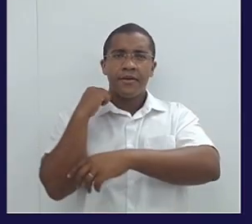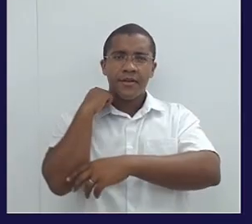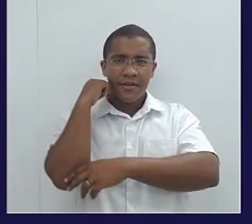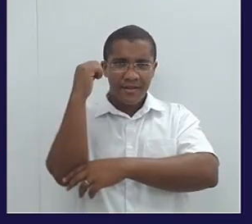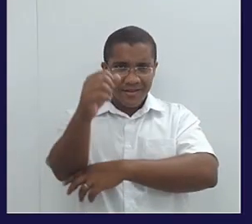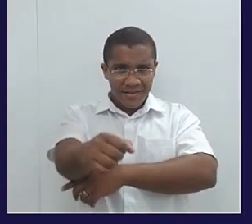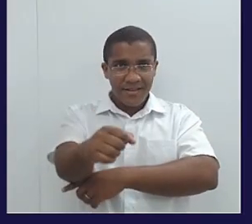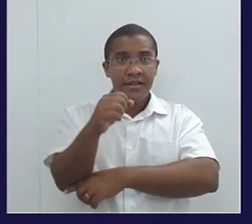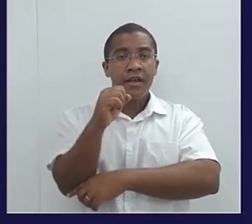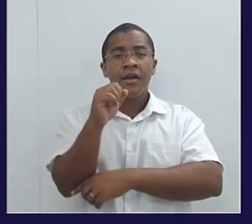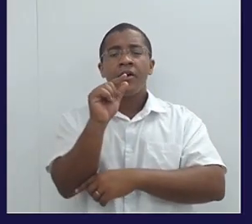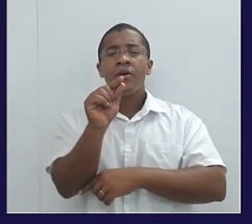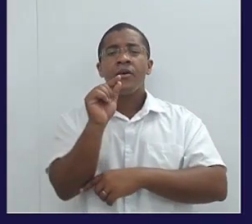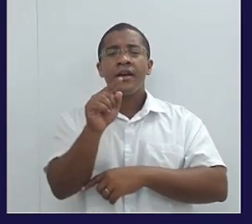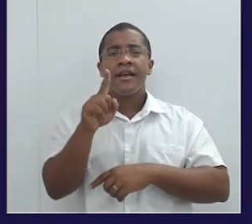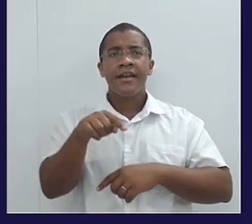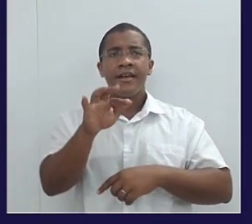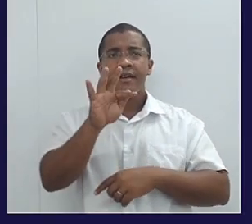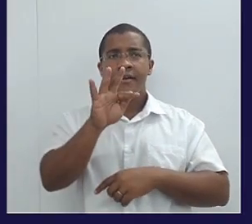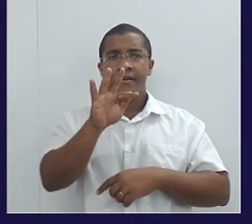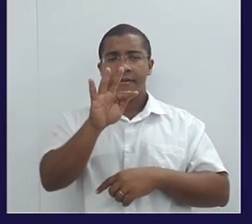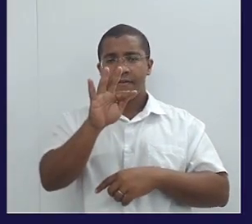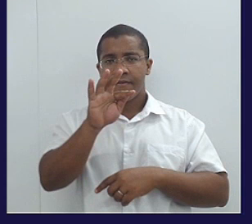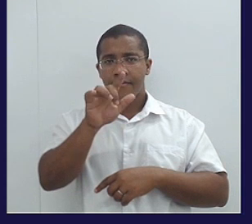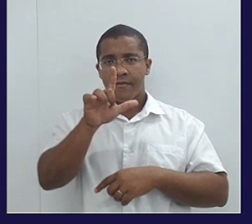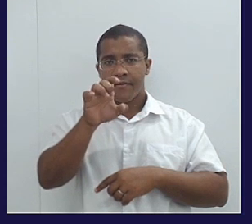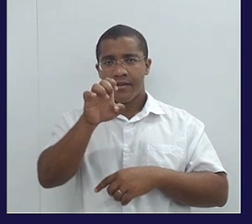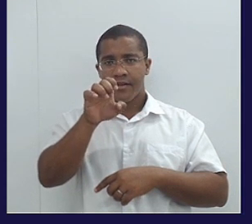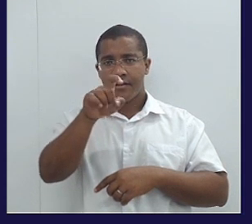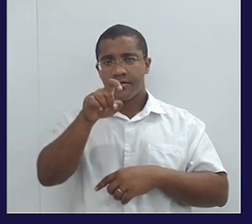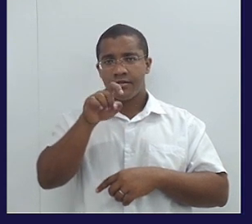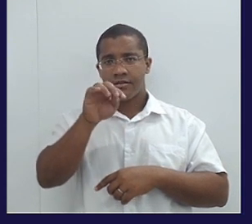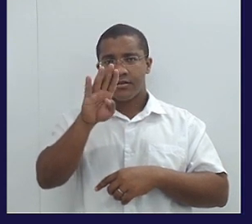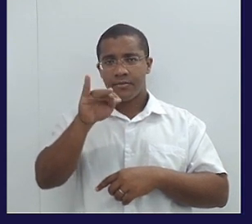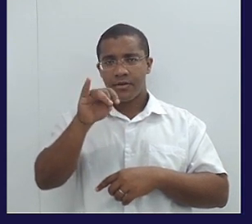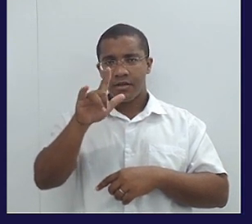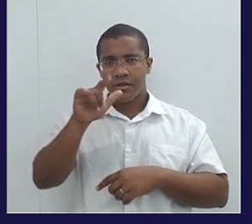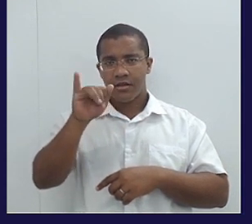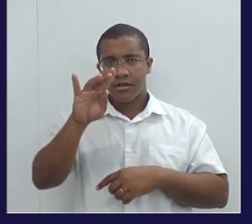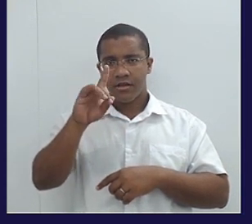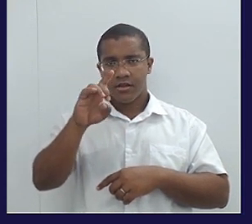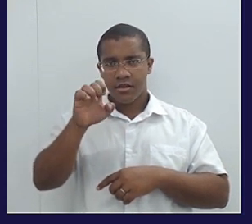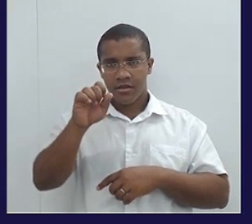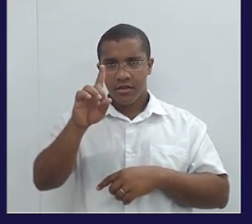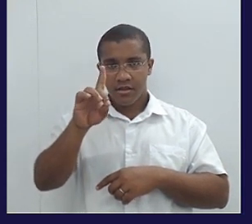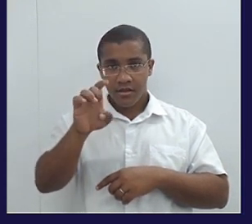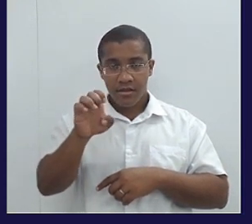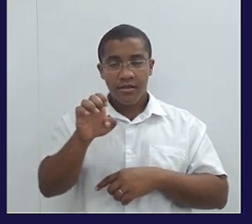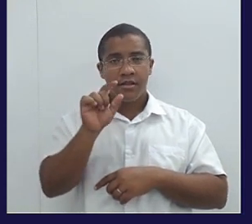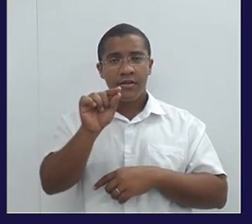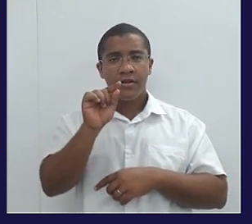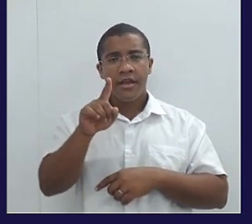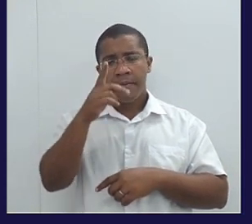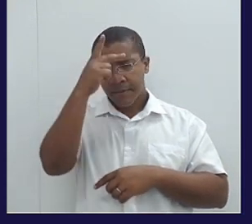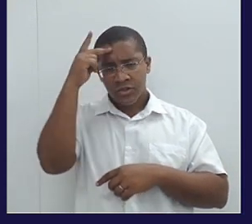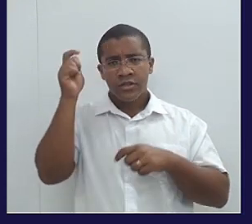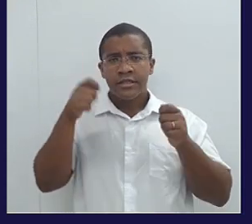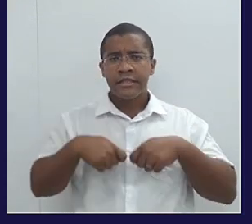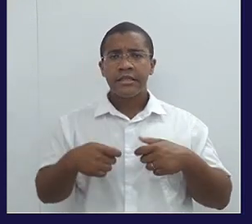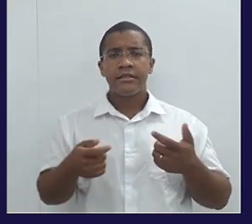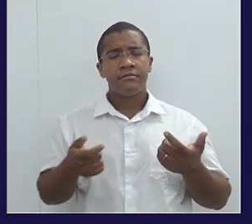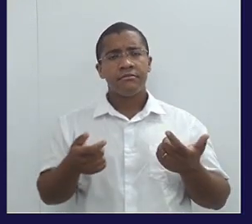de flexibilidade, na realidade é a capacidade e a qualidade que uma pessoa